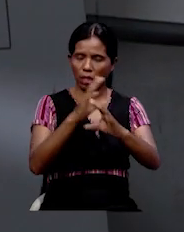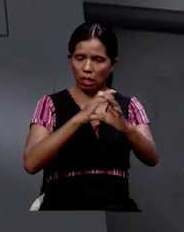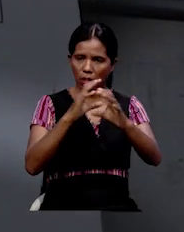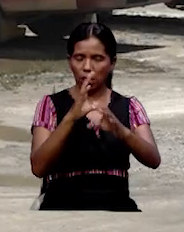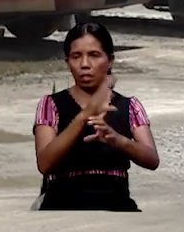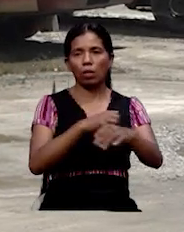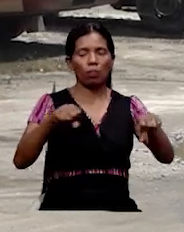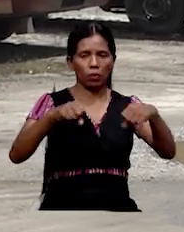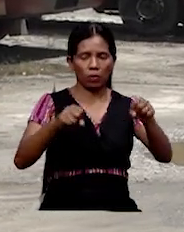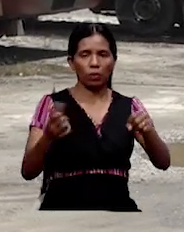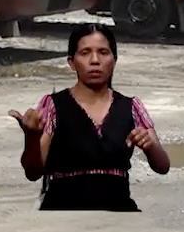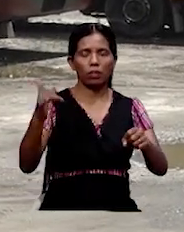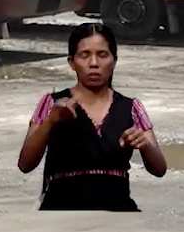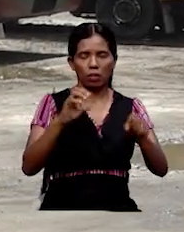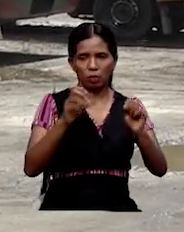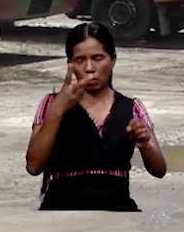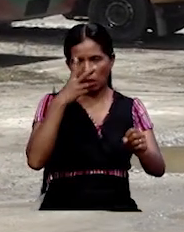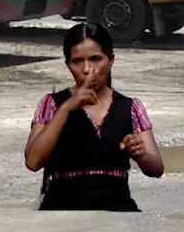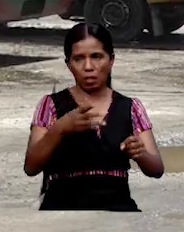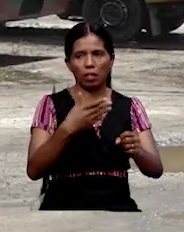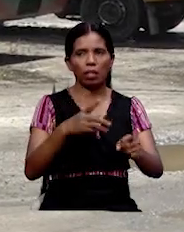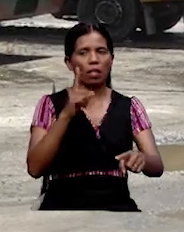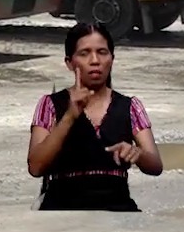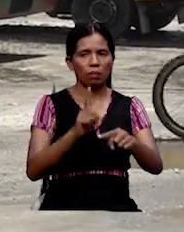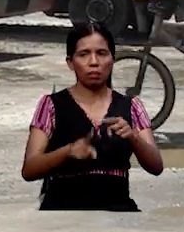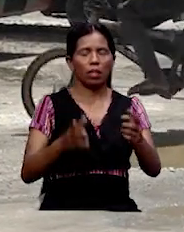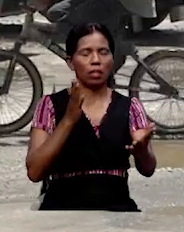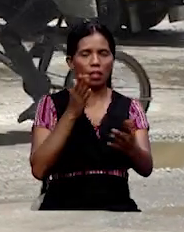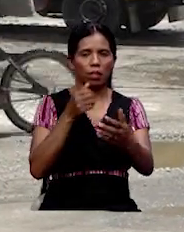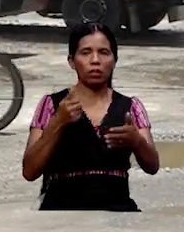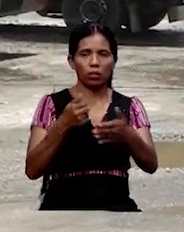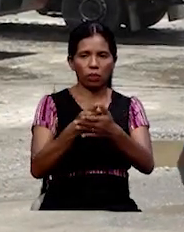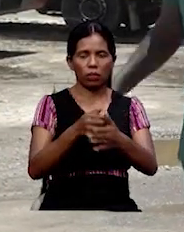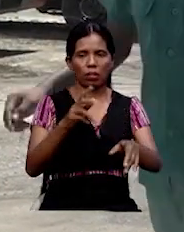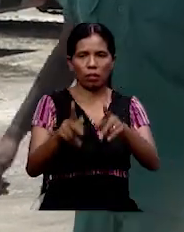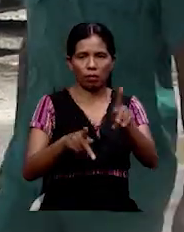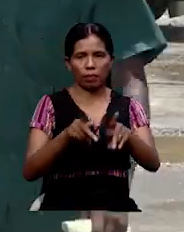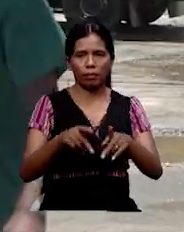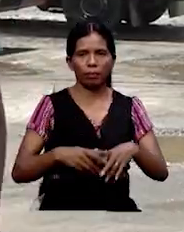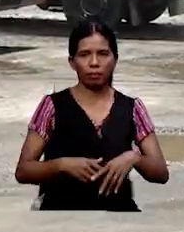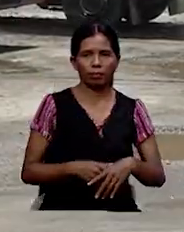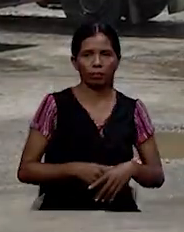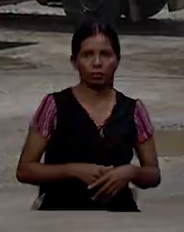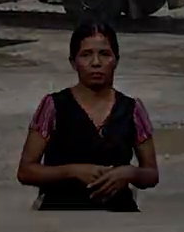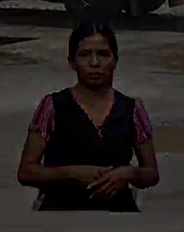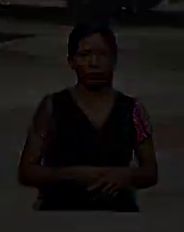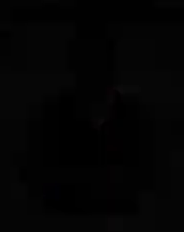no motorizada ato controla velocidade nune evita acidente. John Carlos Marito da Costa, GMN.